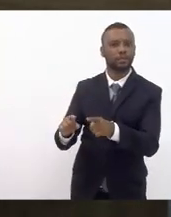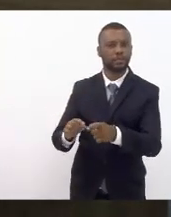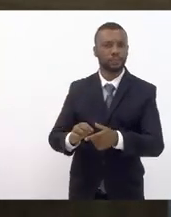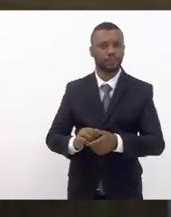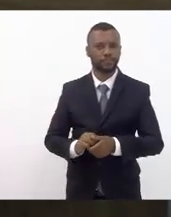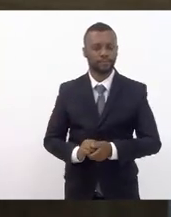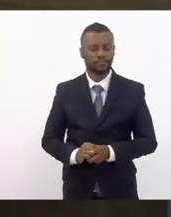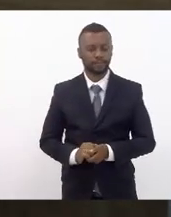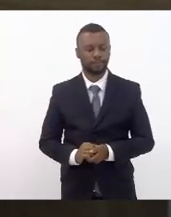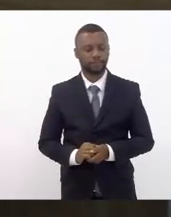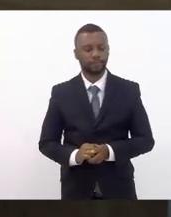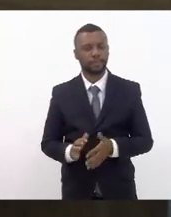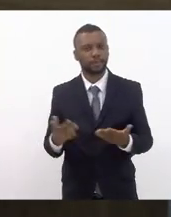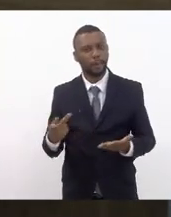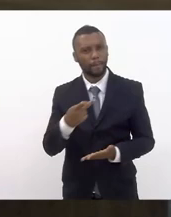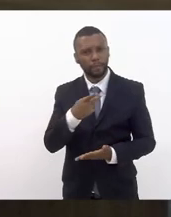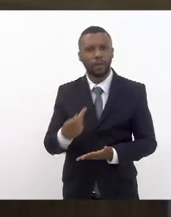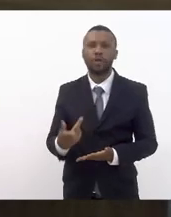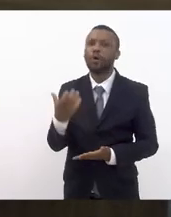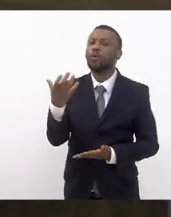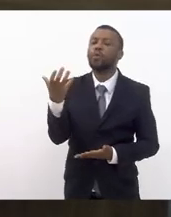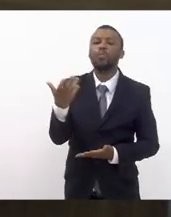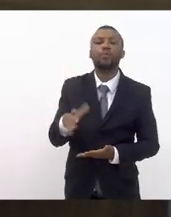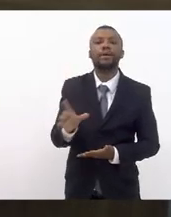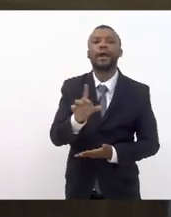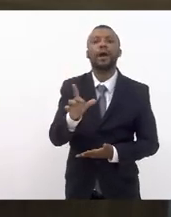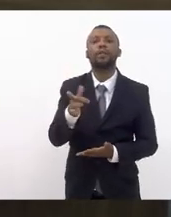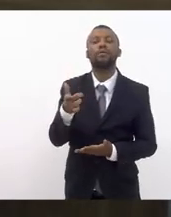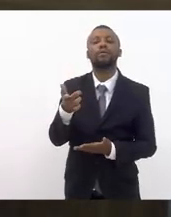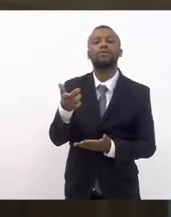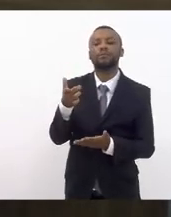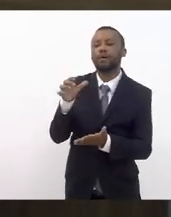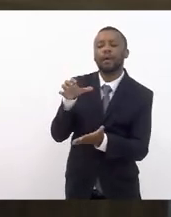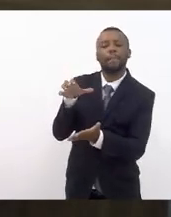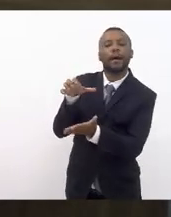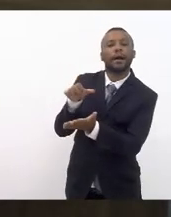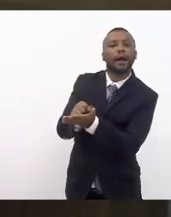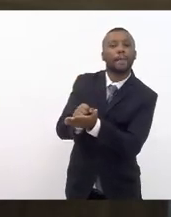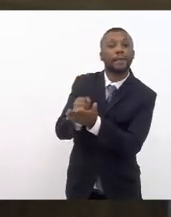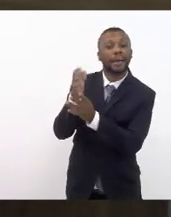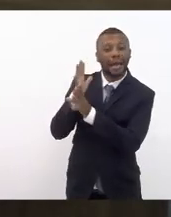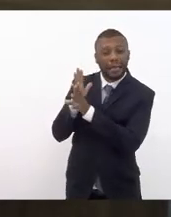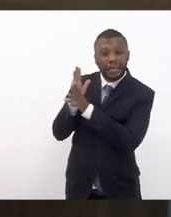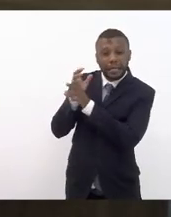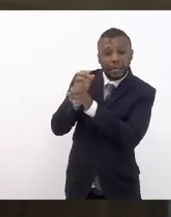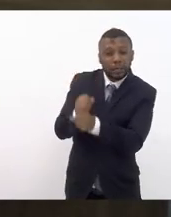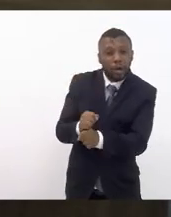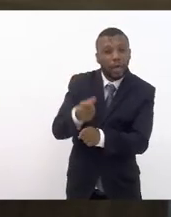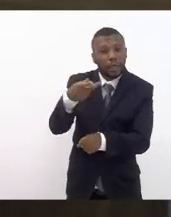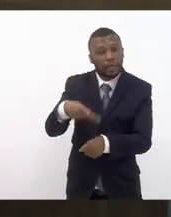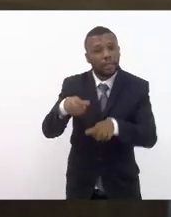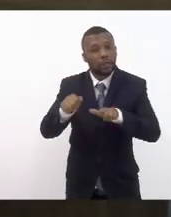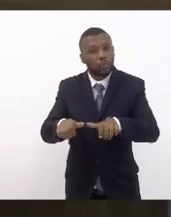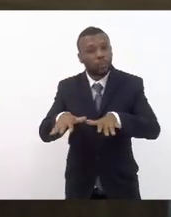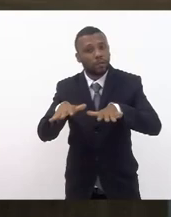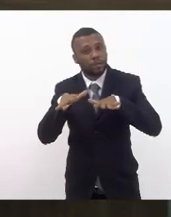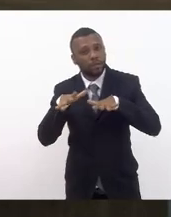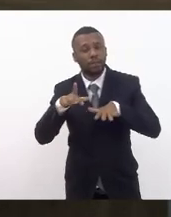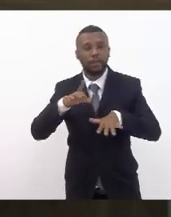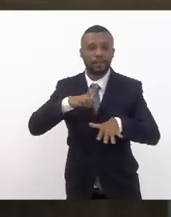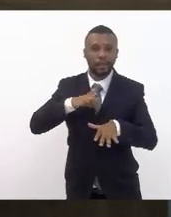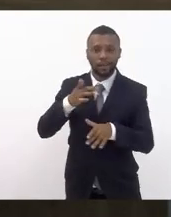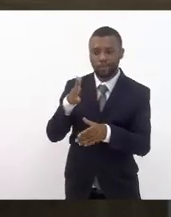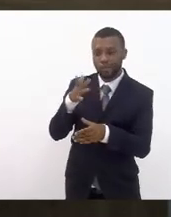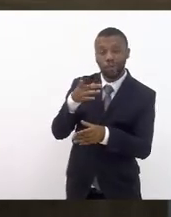Senhor presidente, eu não quero marcar a minha trajetória nesse parlamento como tendo